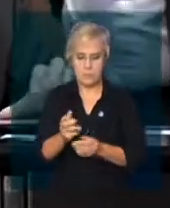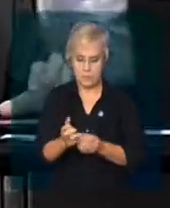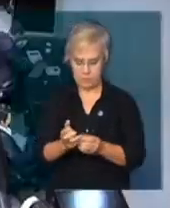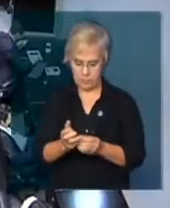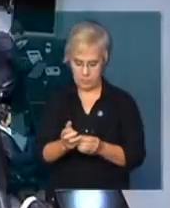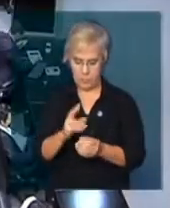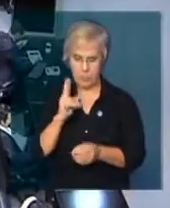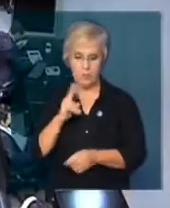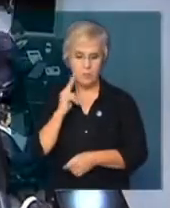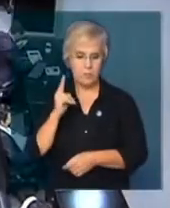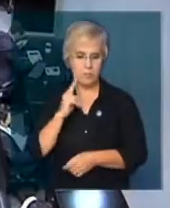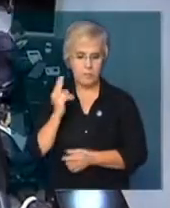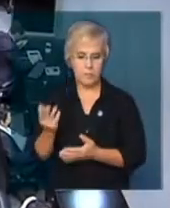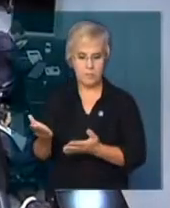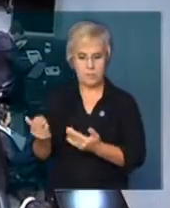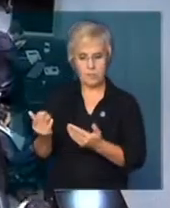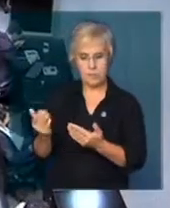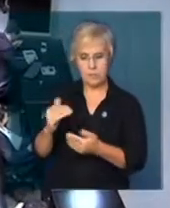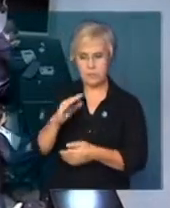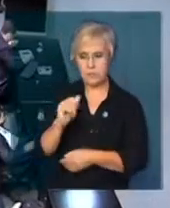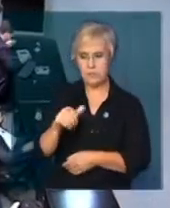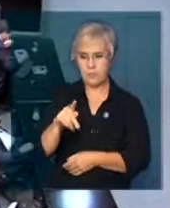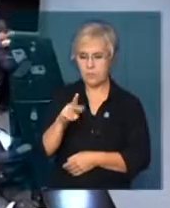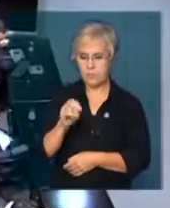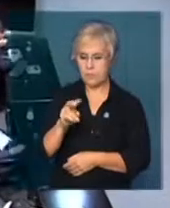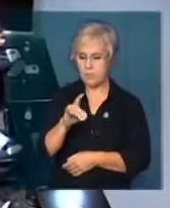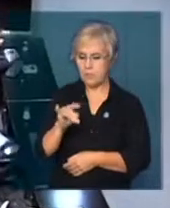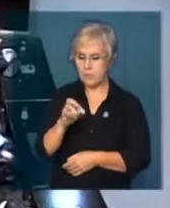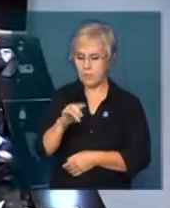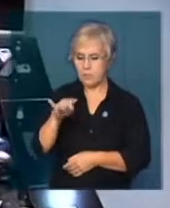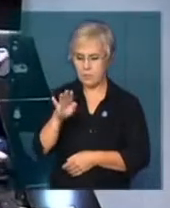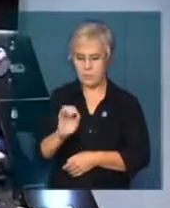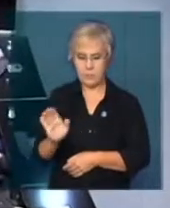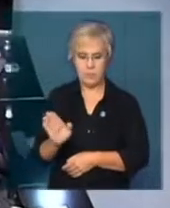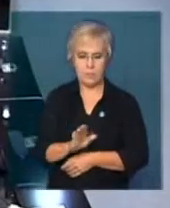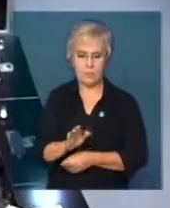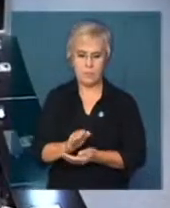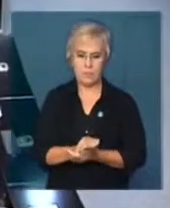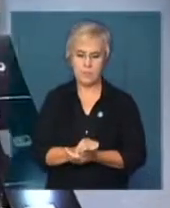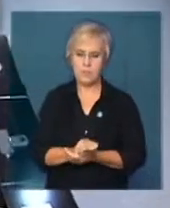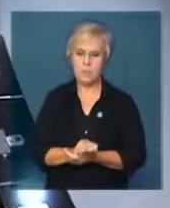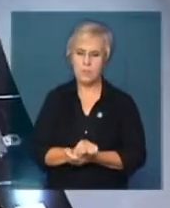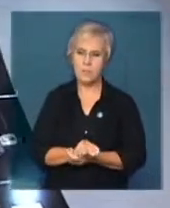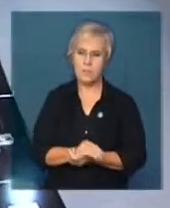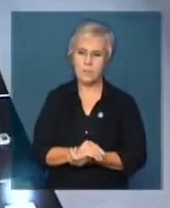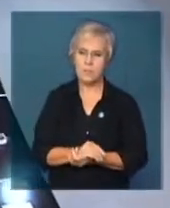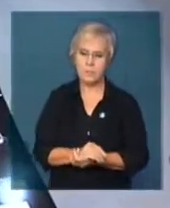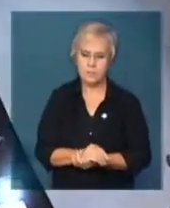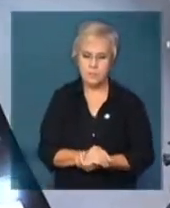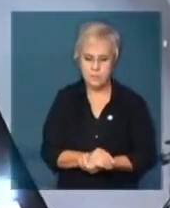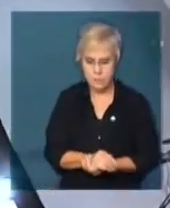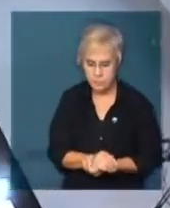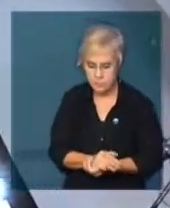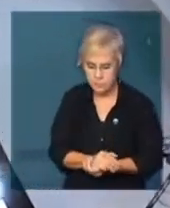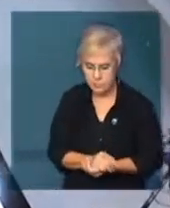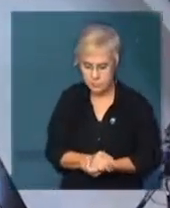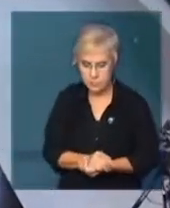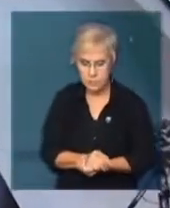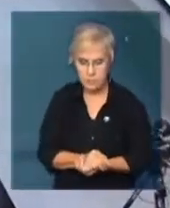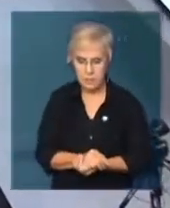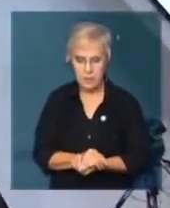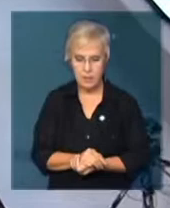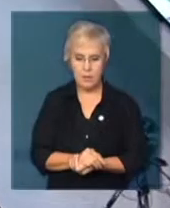vereador jovem Campo Verde. Deputado, pontue o porquê de ser favorável ao financiamento privado da campanha e o